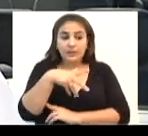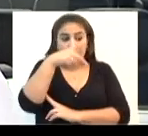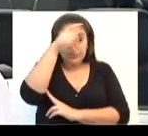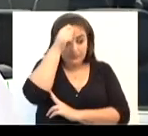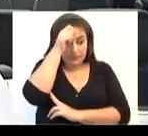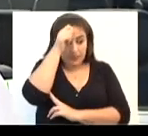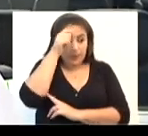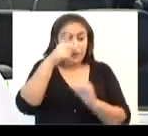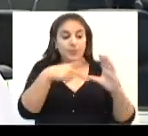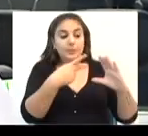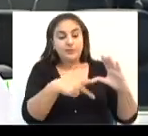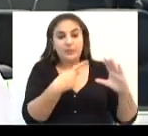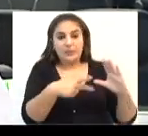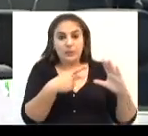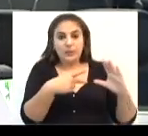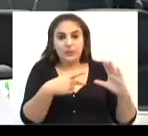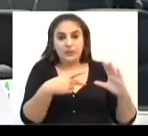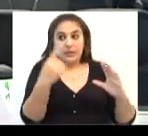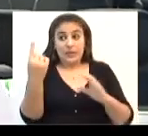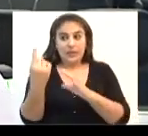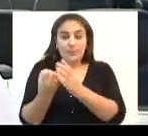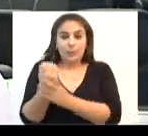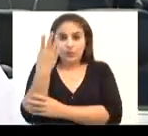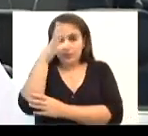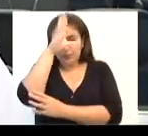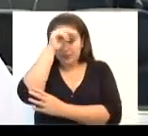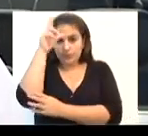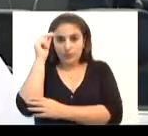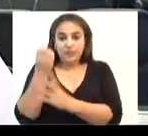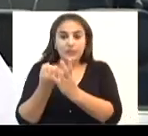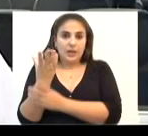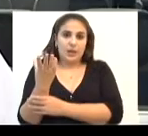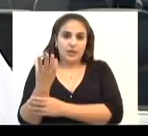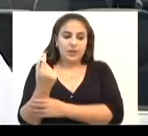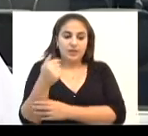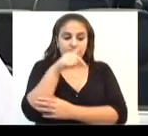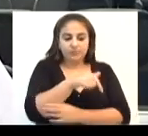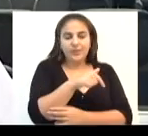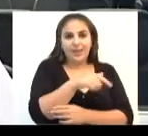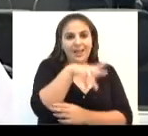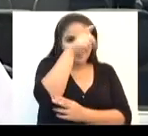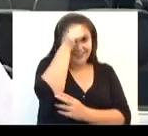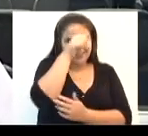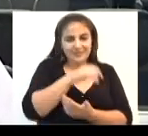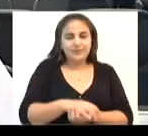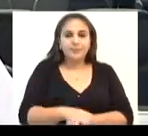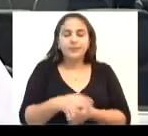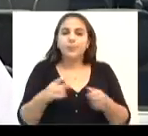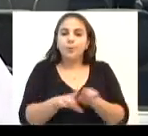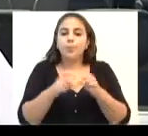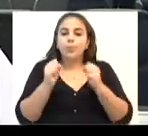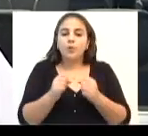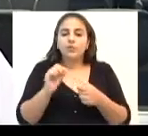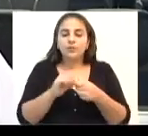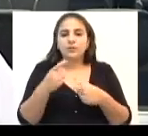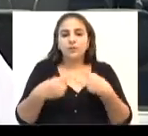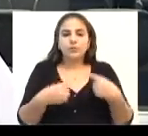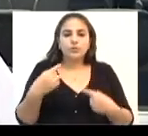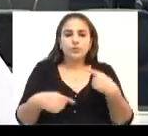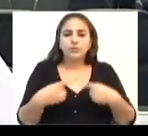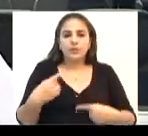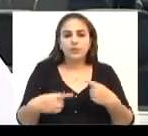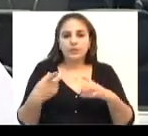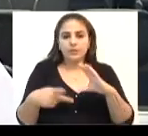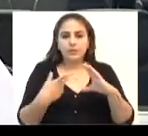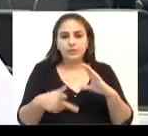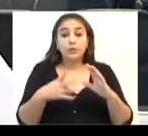pela Câmara Municipal de Vereadores, outros pela ilegalidade mesmo, mas o importante é que a gente possa fazer o debate agora na casa, porque todos